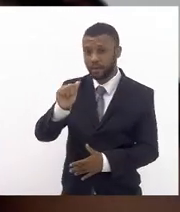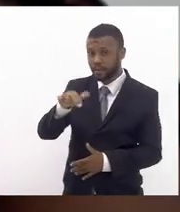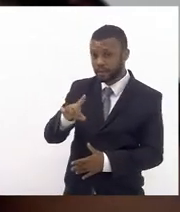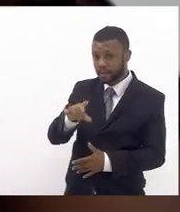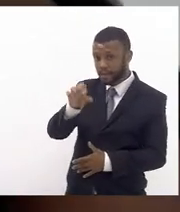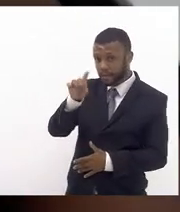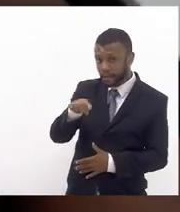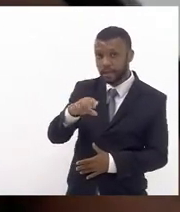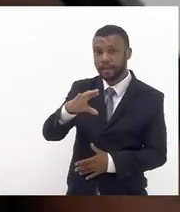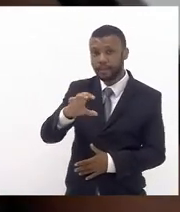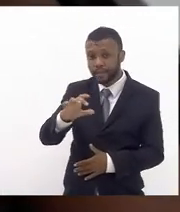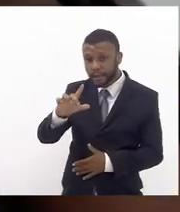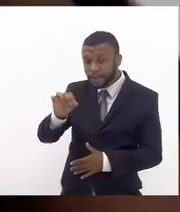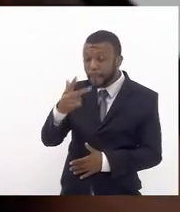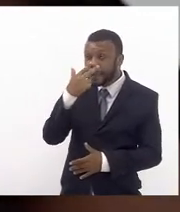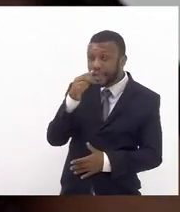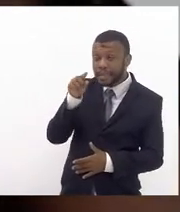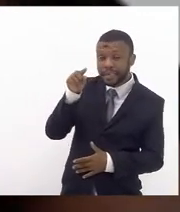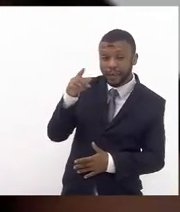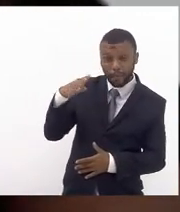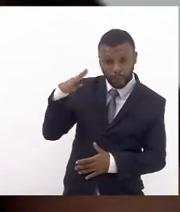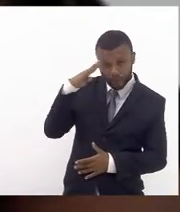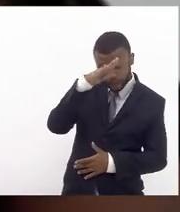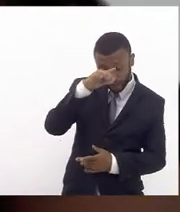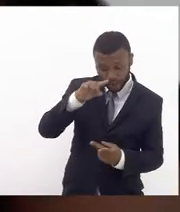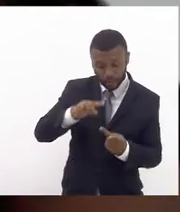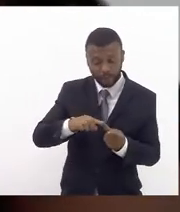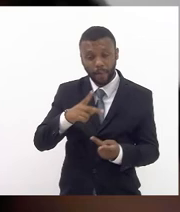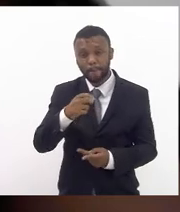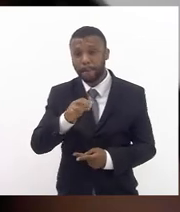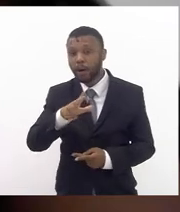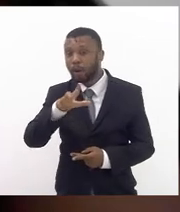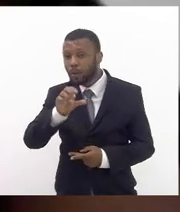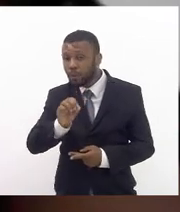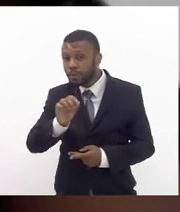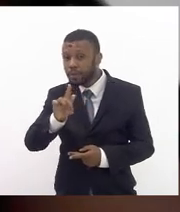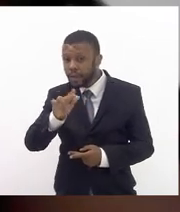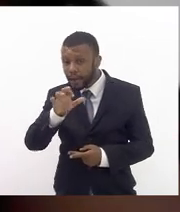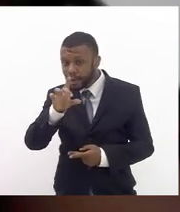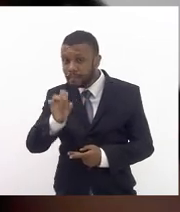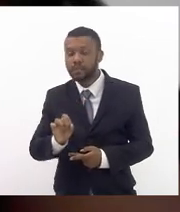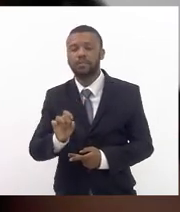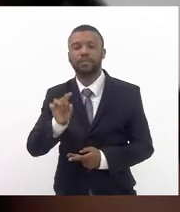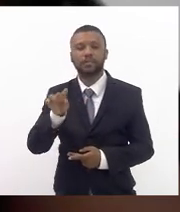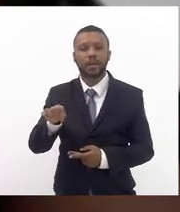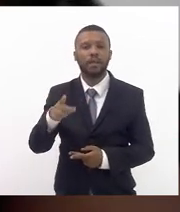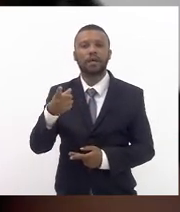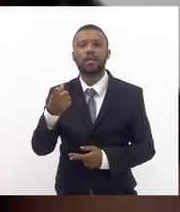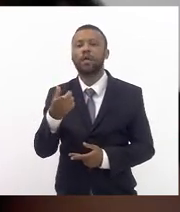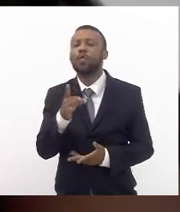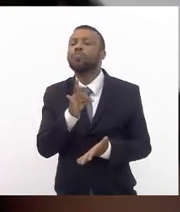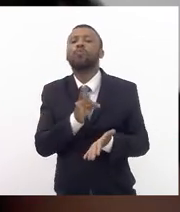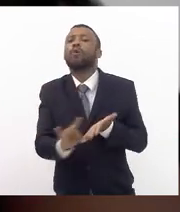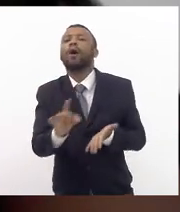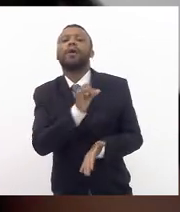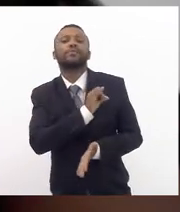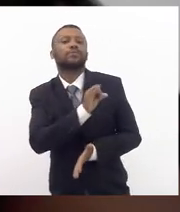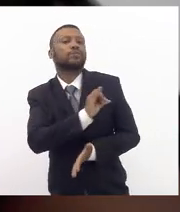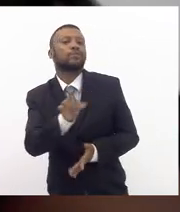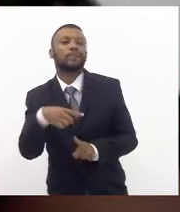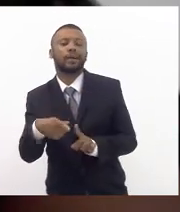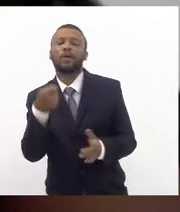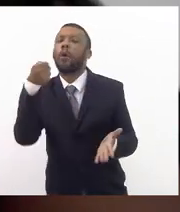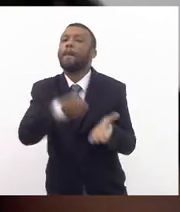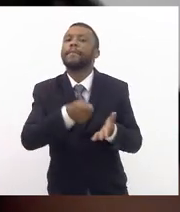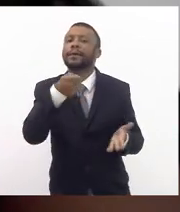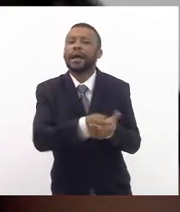gostam muito do nosso Estado, porque impõe ao nosso Estado uma situação cada vez mais